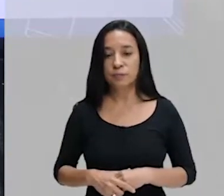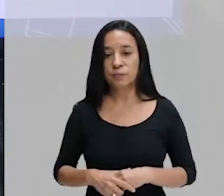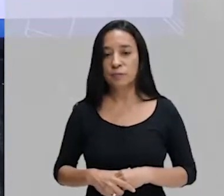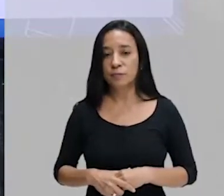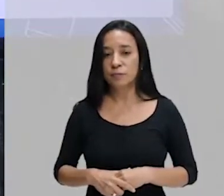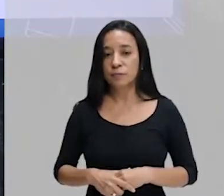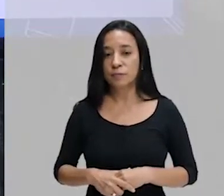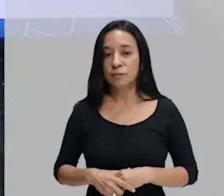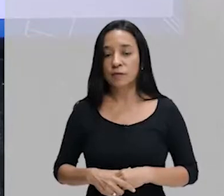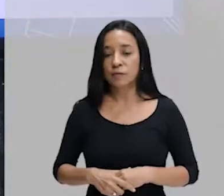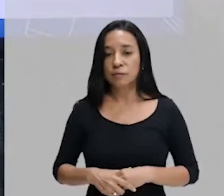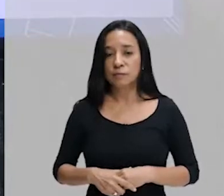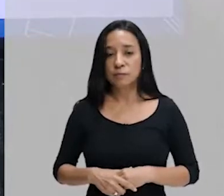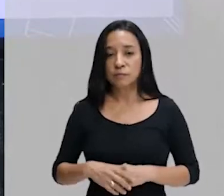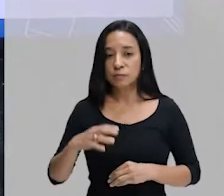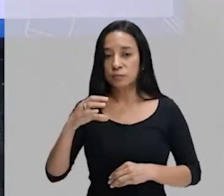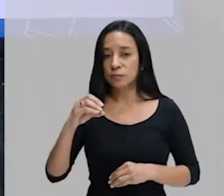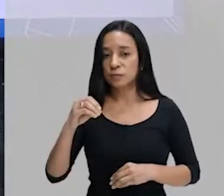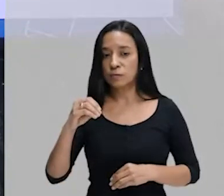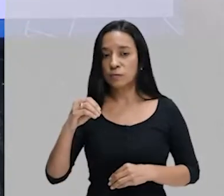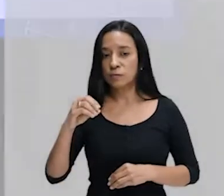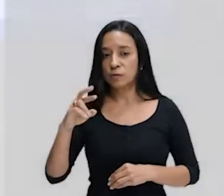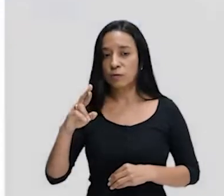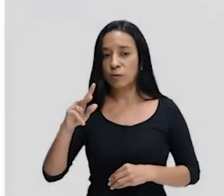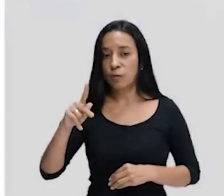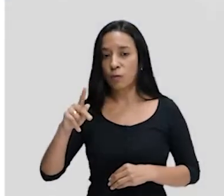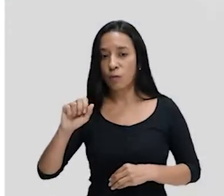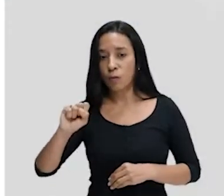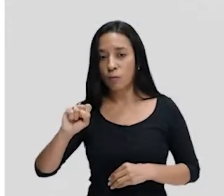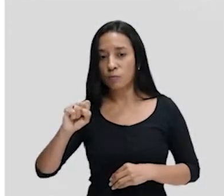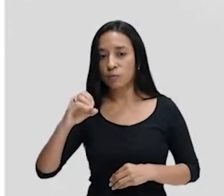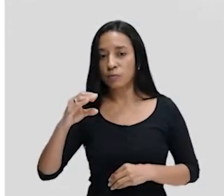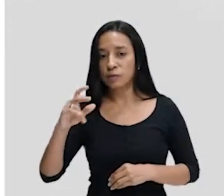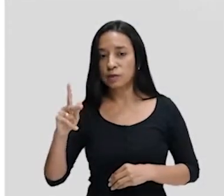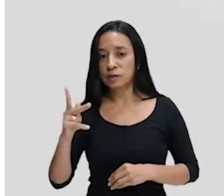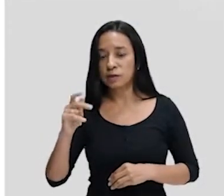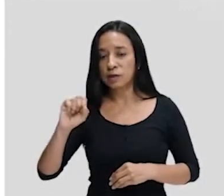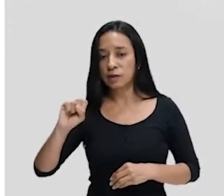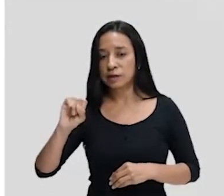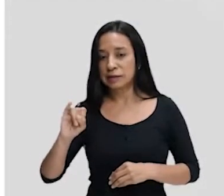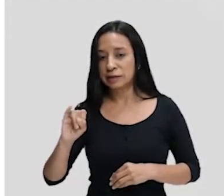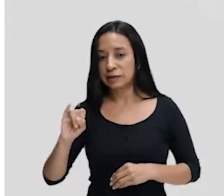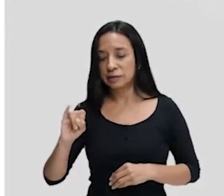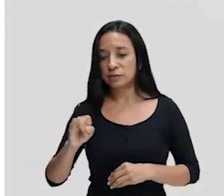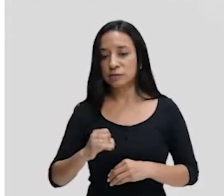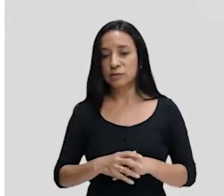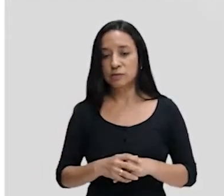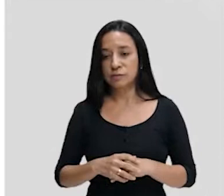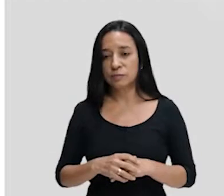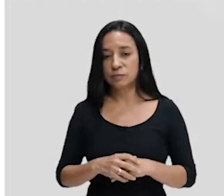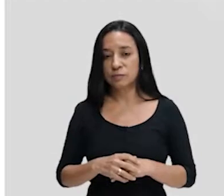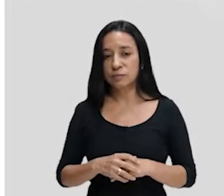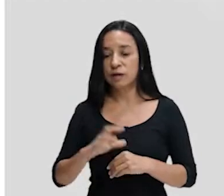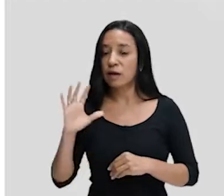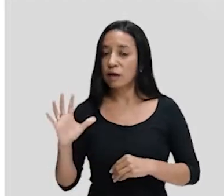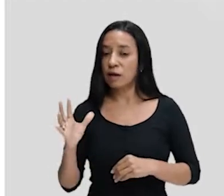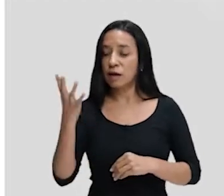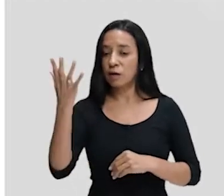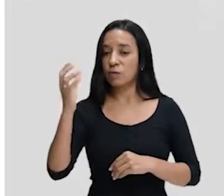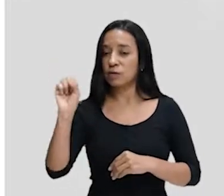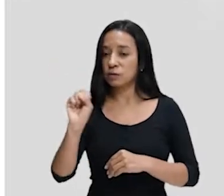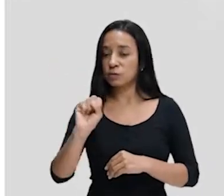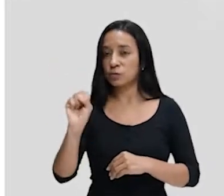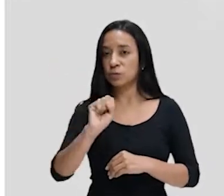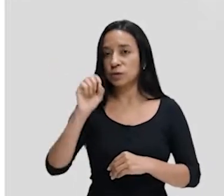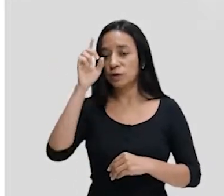muito comum, tá, da gente ver no Brasil, e é também um evento católico, tá? Ele acontece no 8º